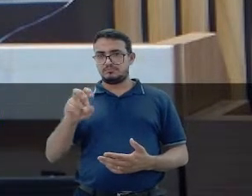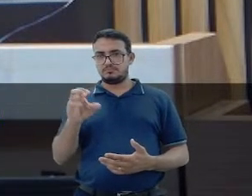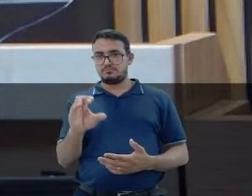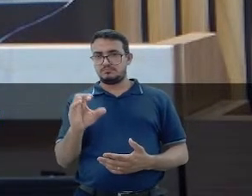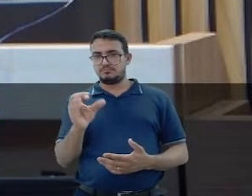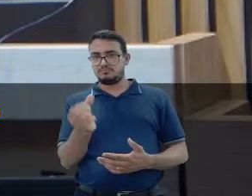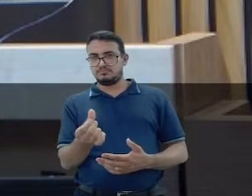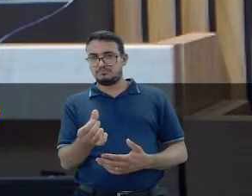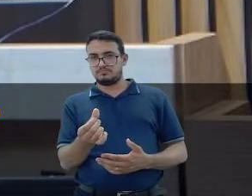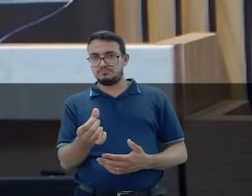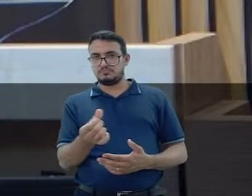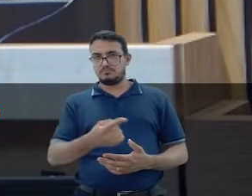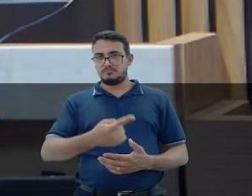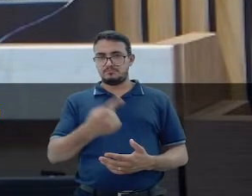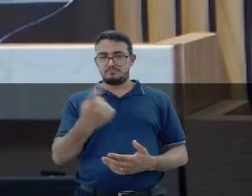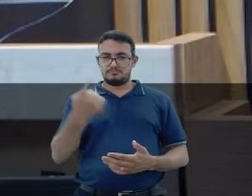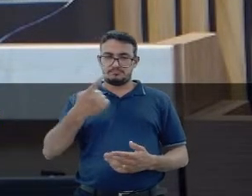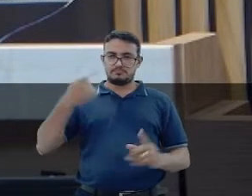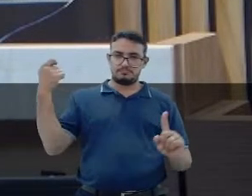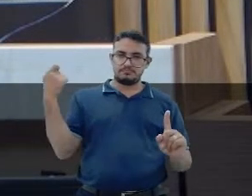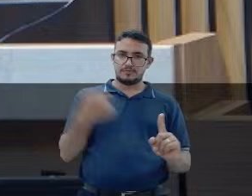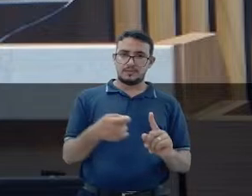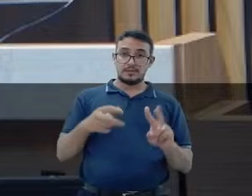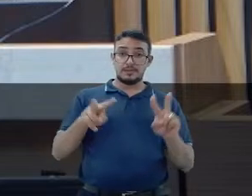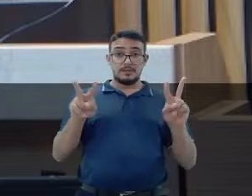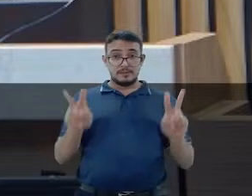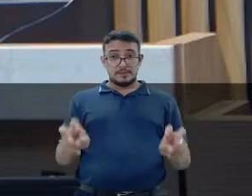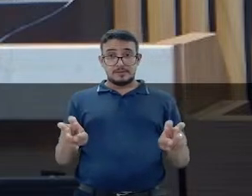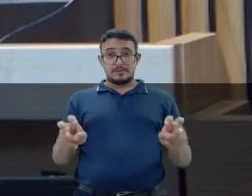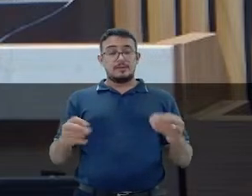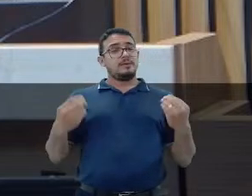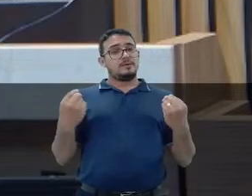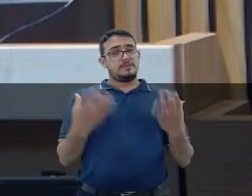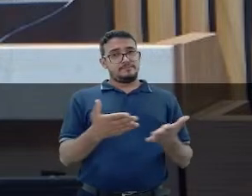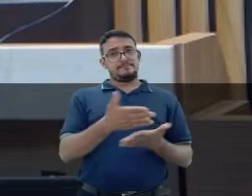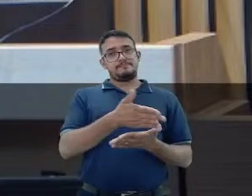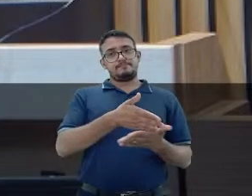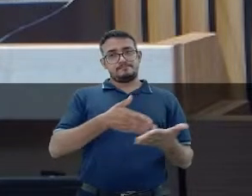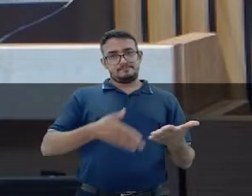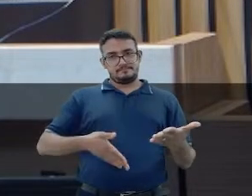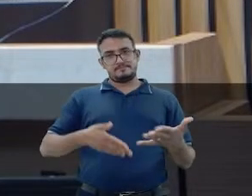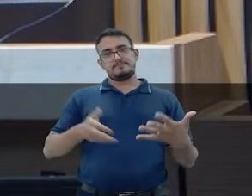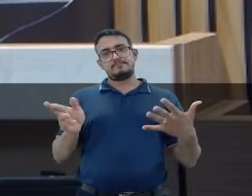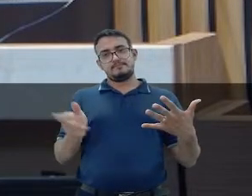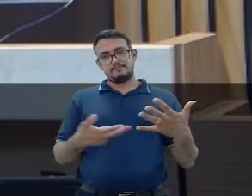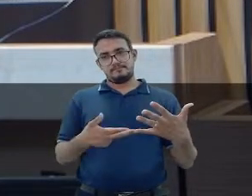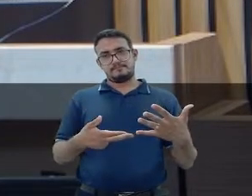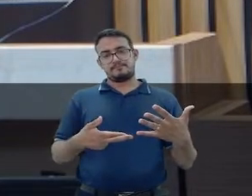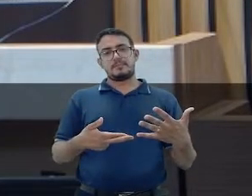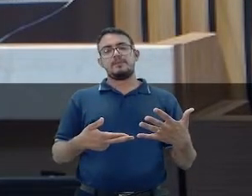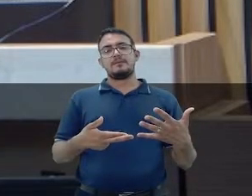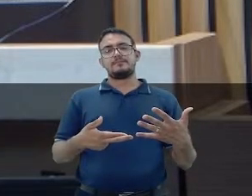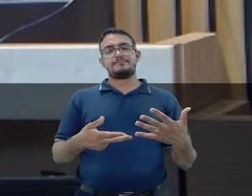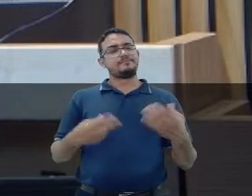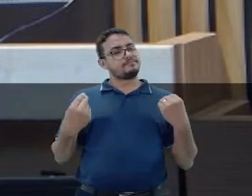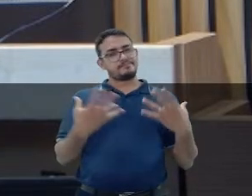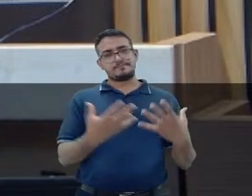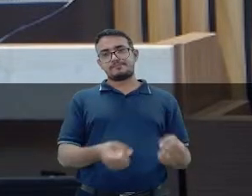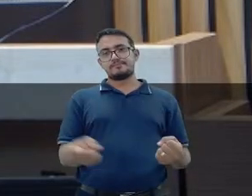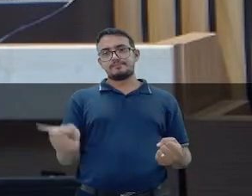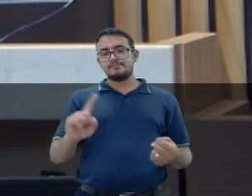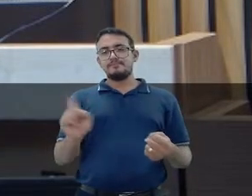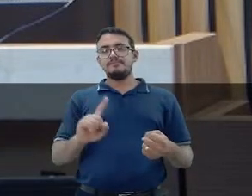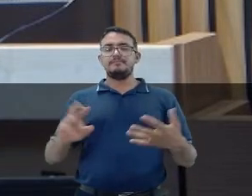1E215C6 pela primeira reclamada e, no mérito, dar parcial provimento ao recurso das réas e negar provimento